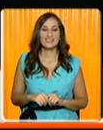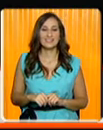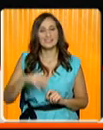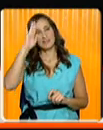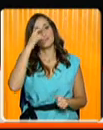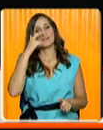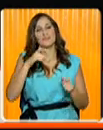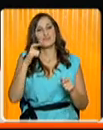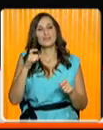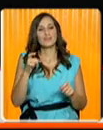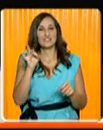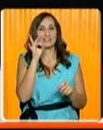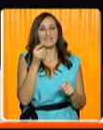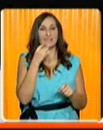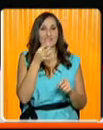Sabem as pessoas que estalam,